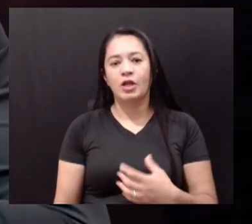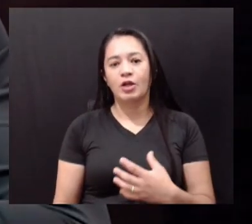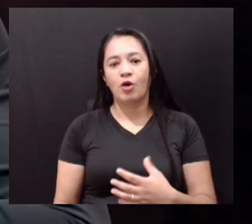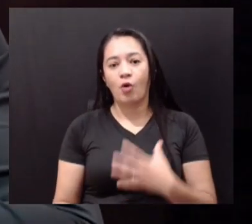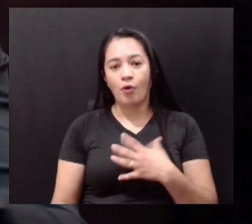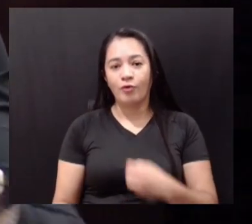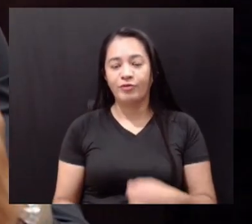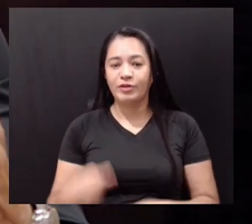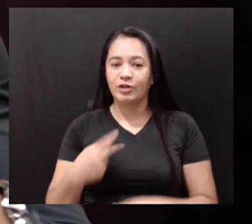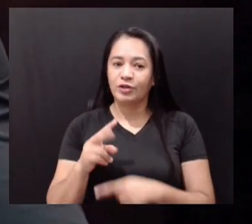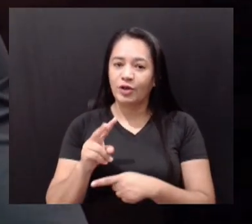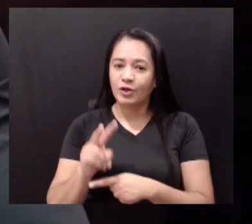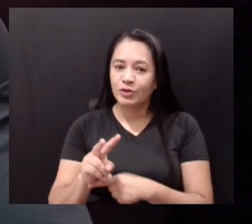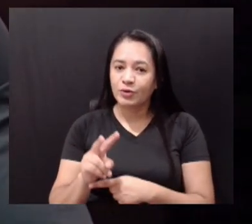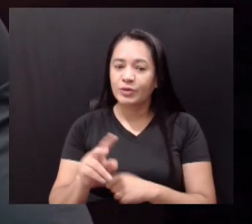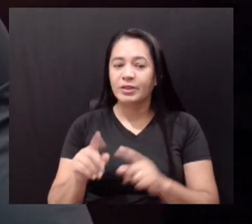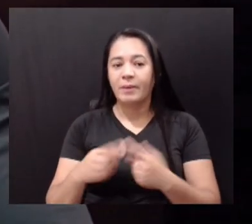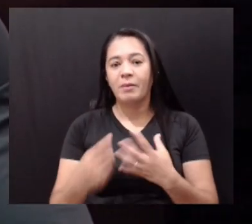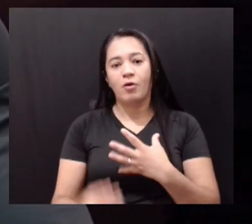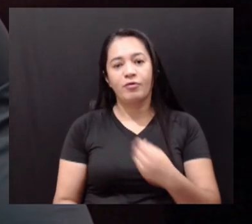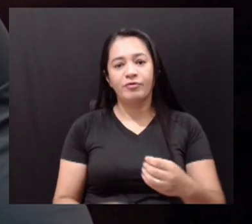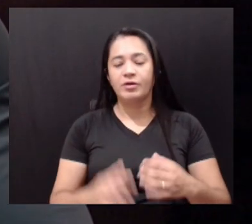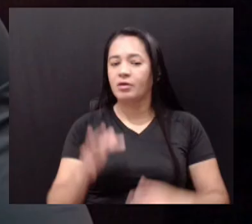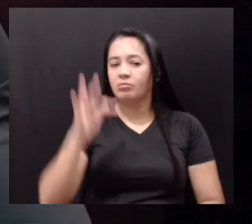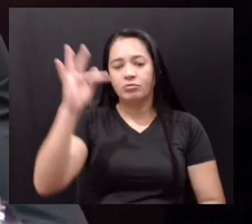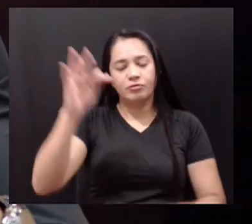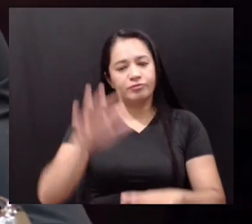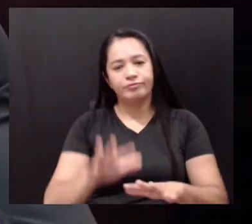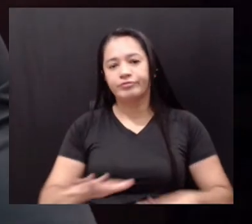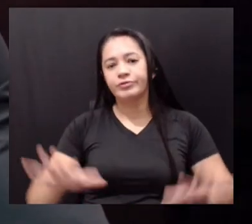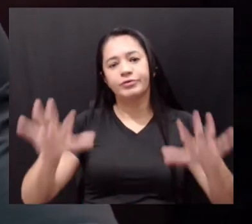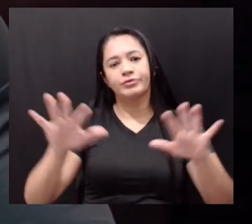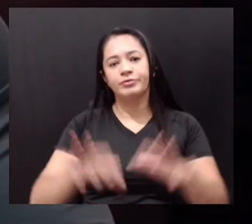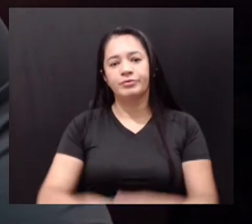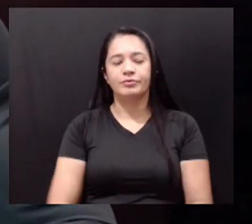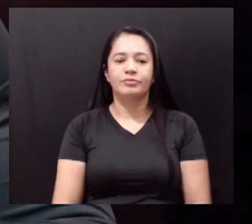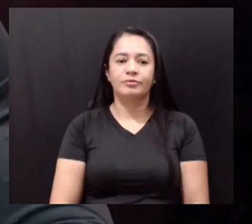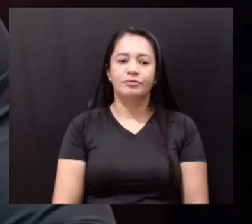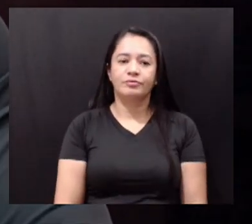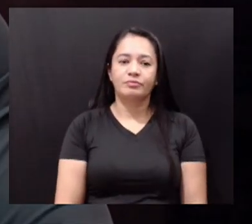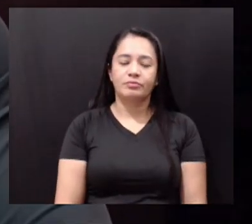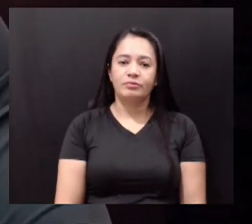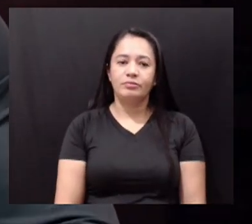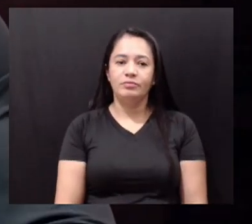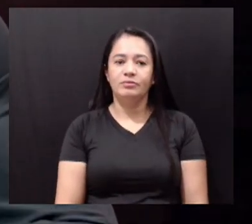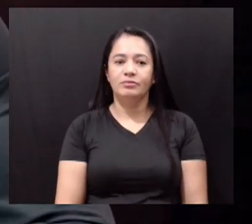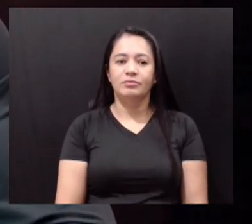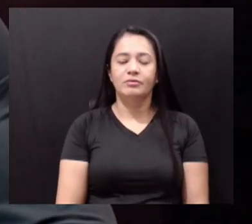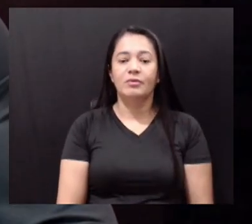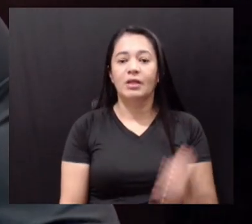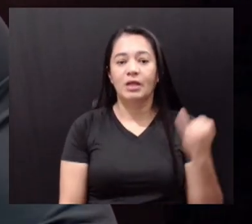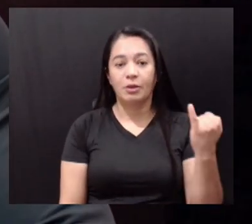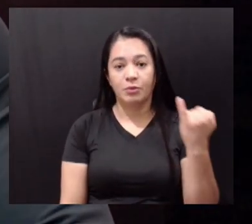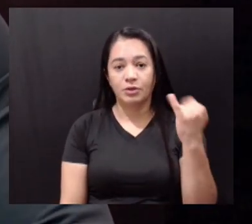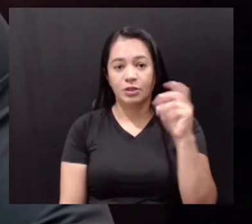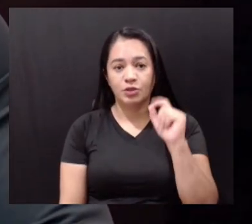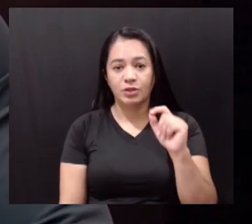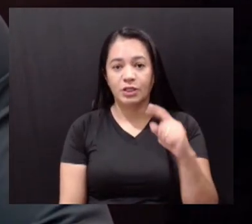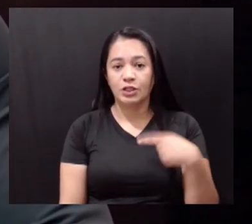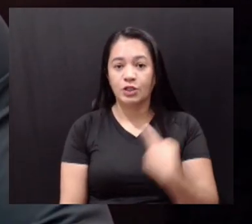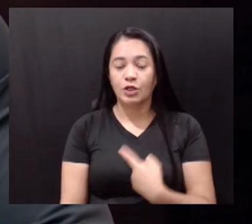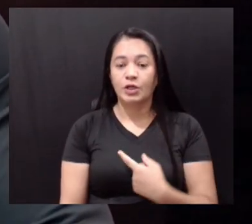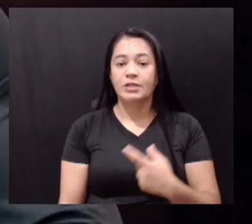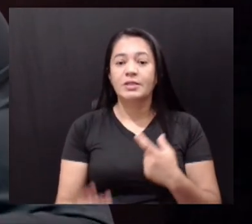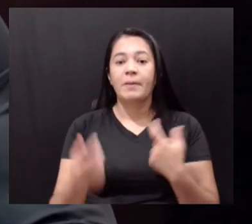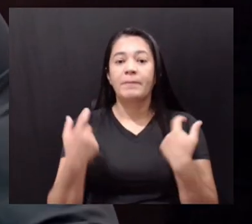é nosso, Exato. mas o filho é do mundo. Uhum. Então, até o que a doutora falou aqui é importante, a gente precisa preparar eles, né. Só que o